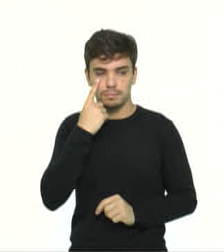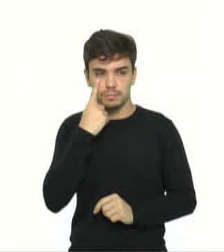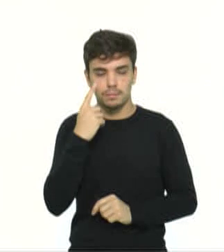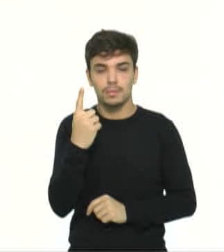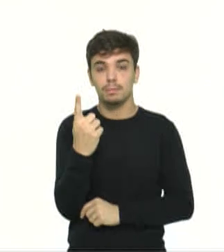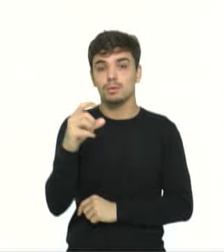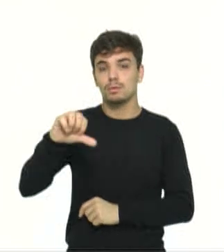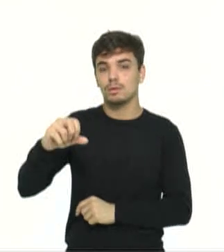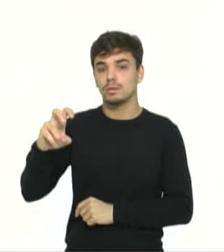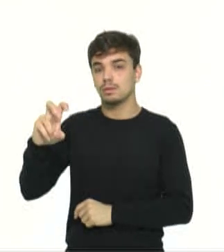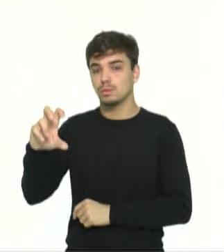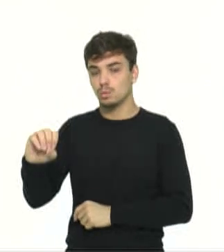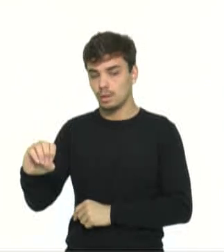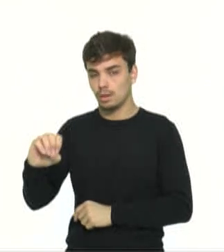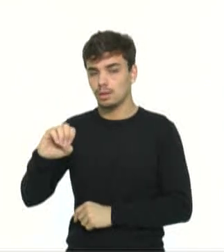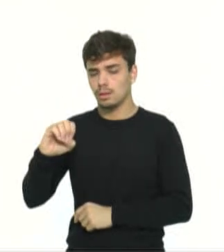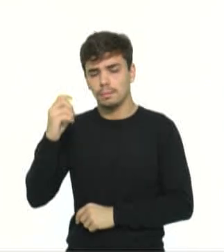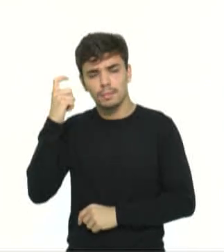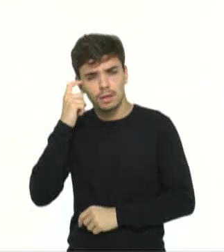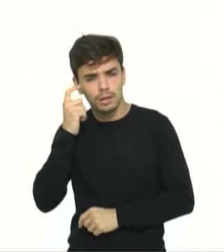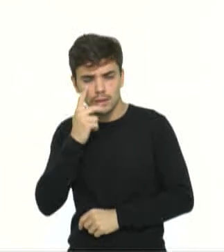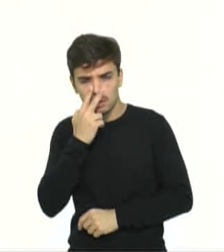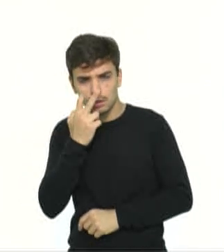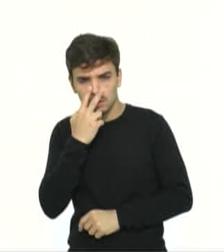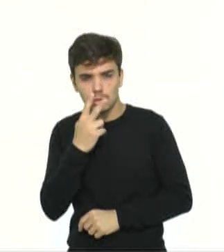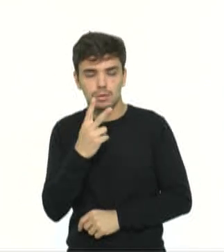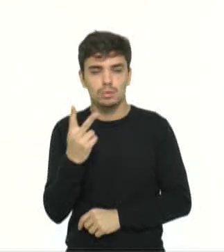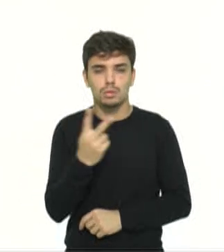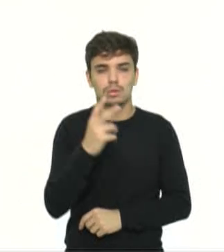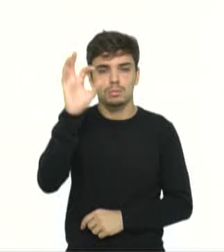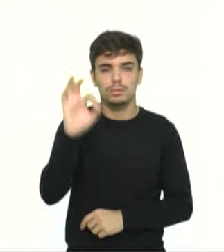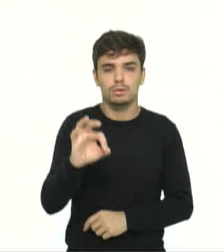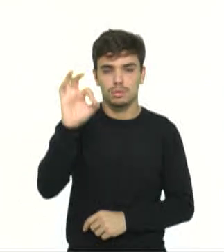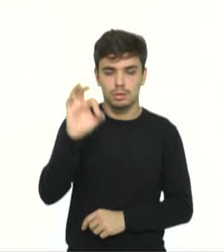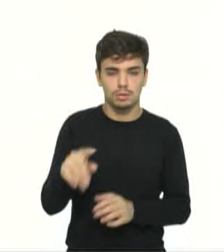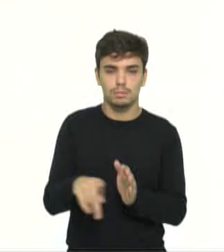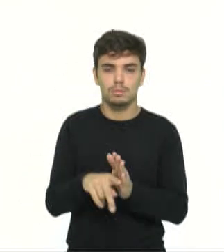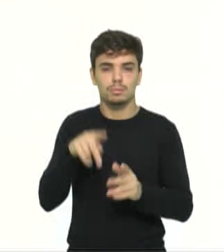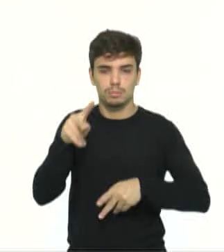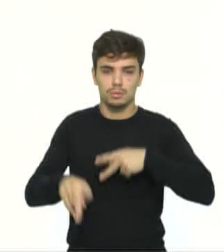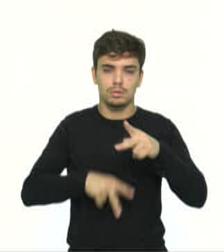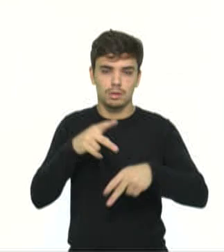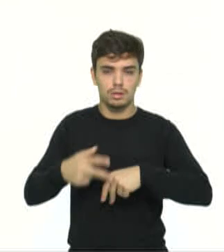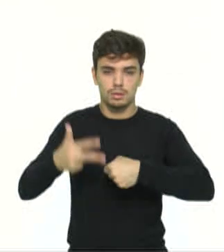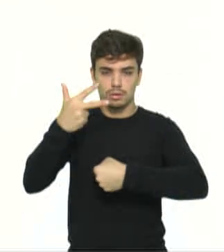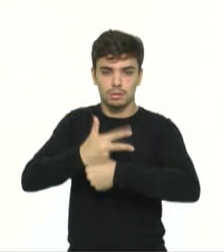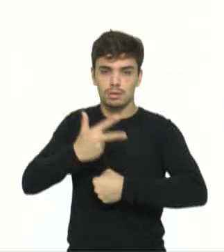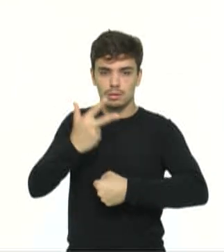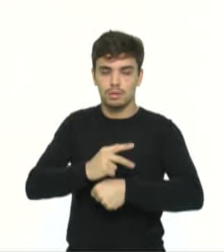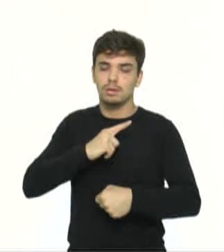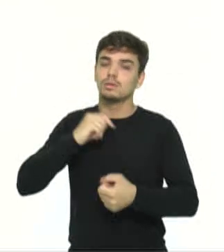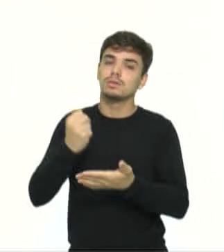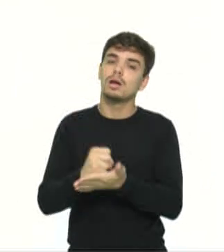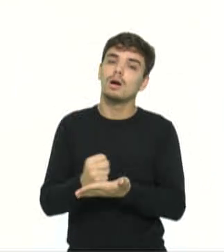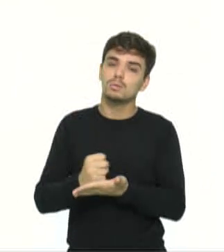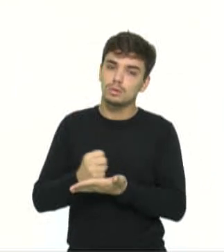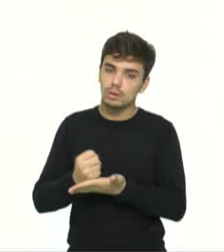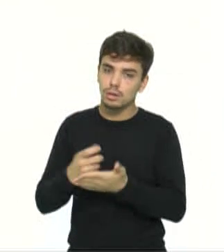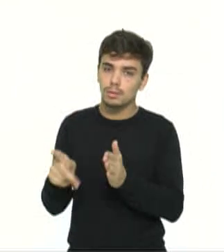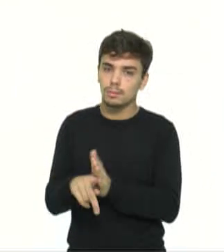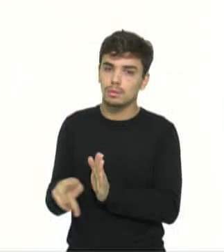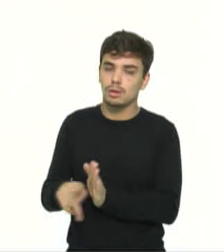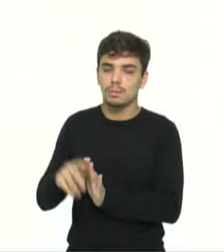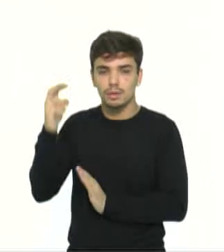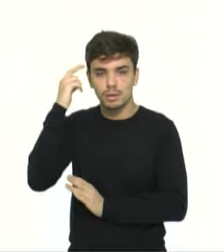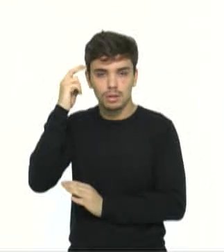1950, estima-se que apenas 2% da população de Guatemala, eles controlavam o recurso natural do país,